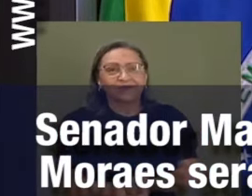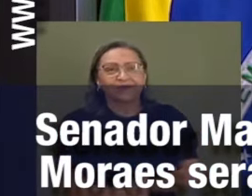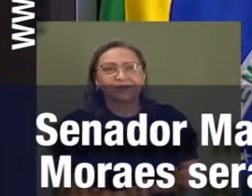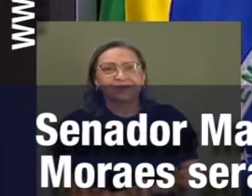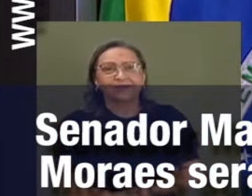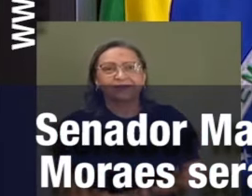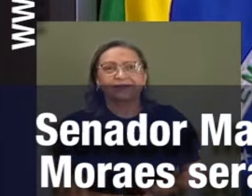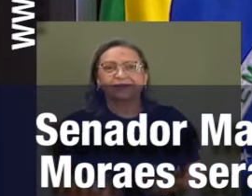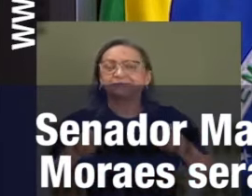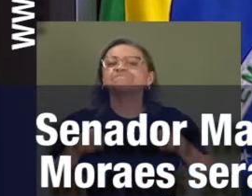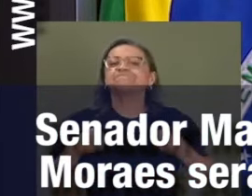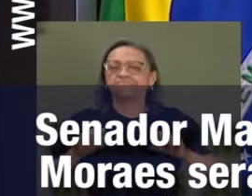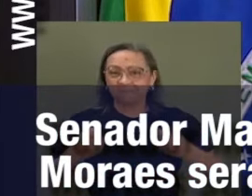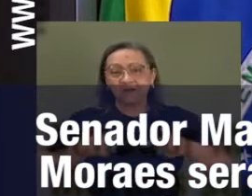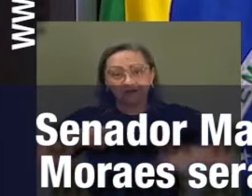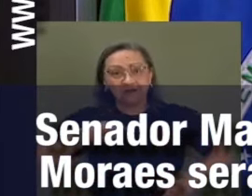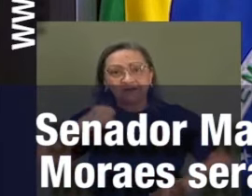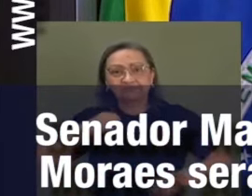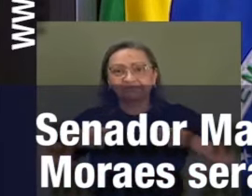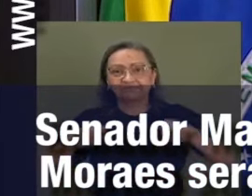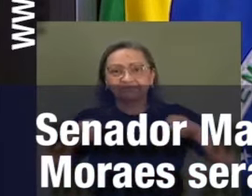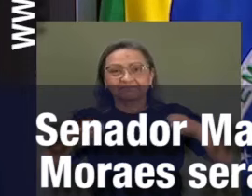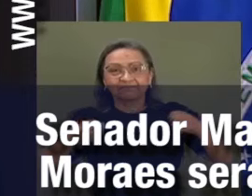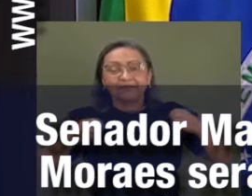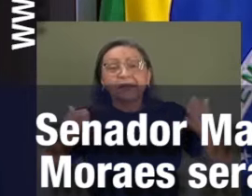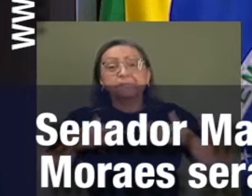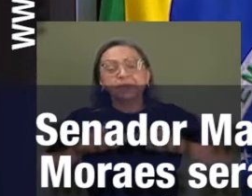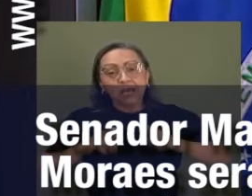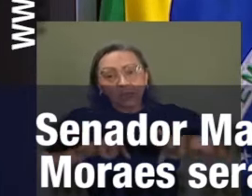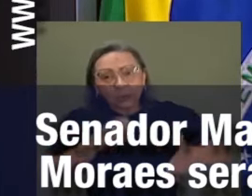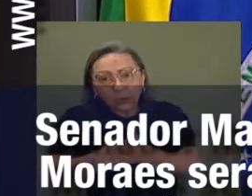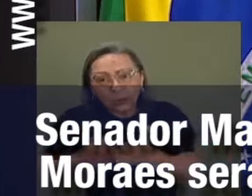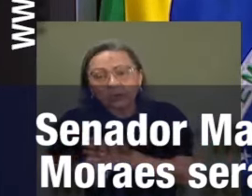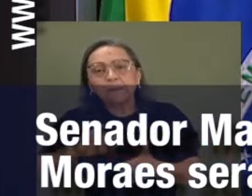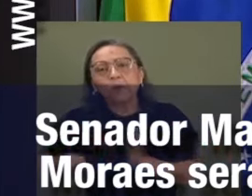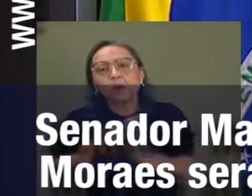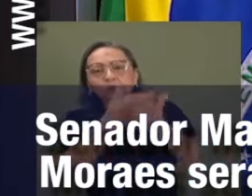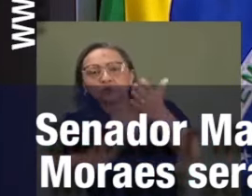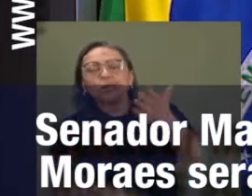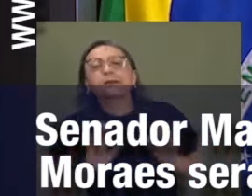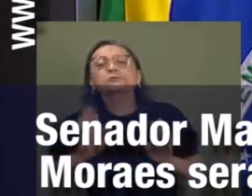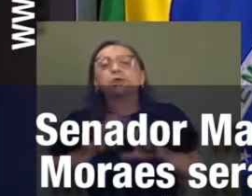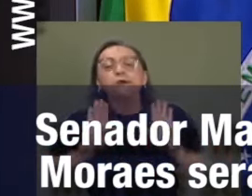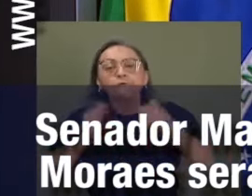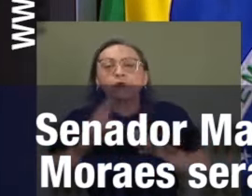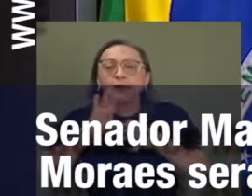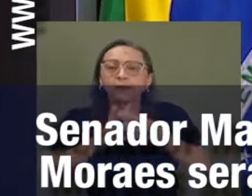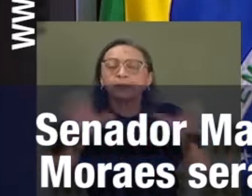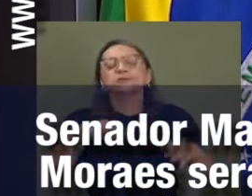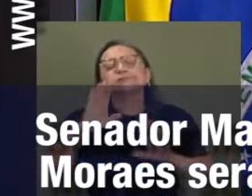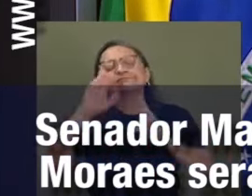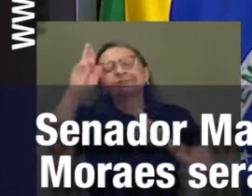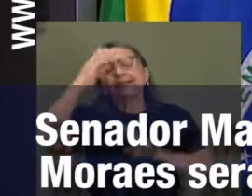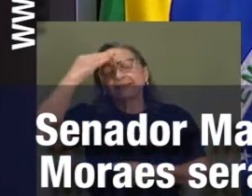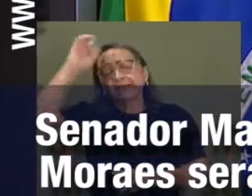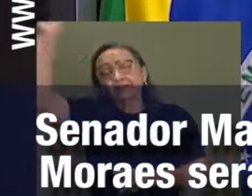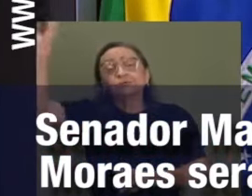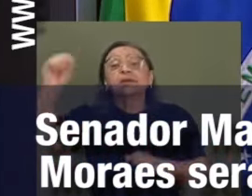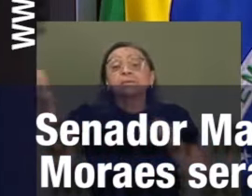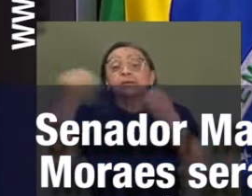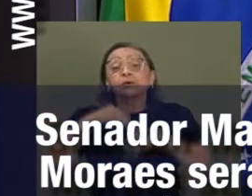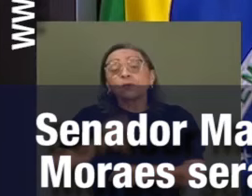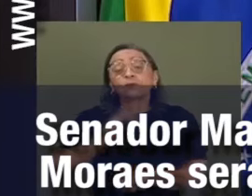Até falo, é minha luta, meu sangue, mas pela nossa liberdade. E isso, graças a Deus, fez com que o